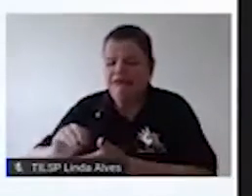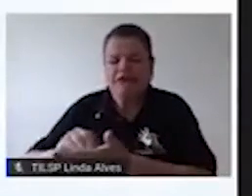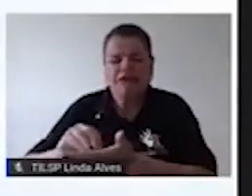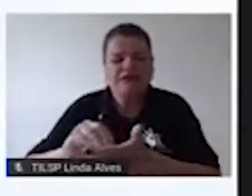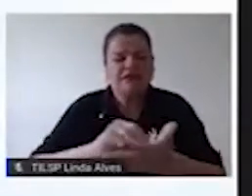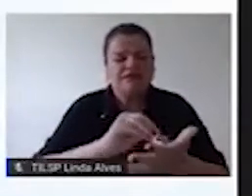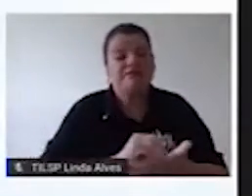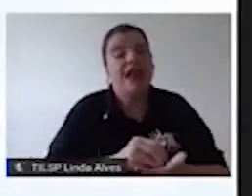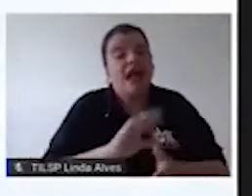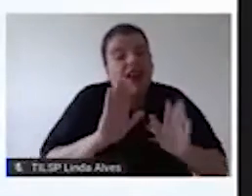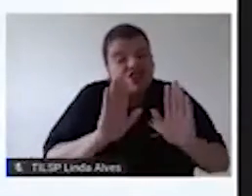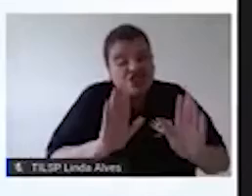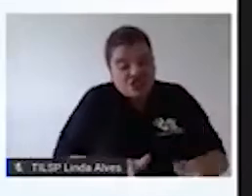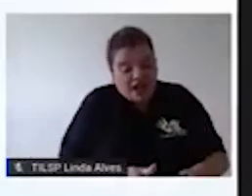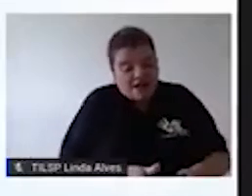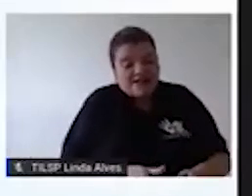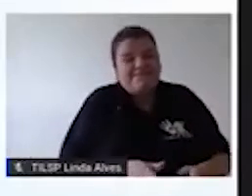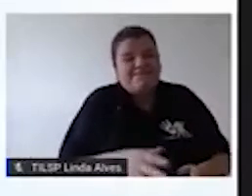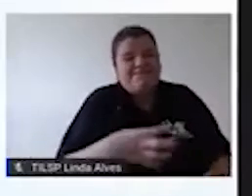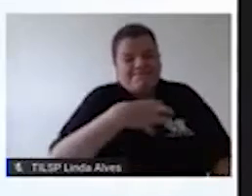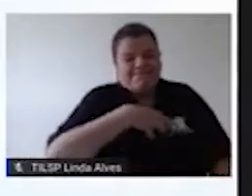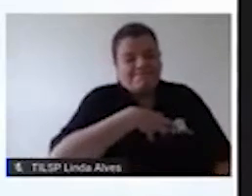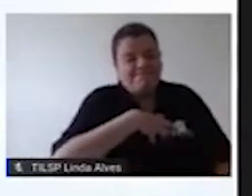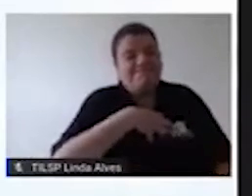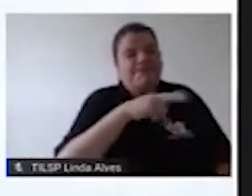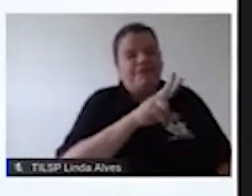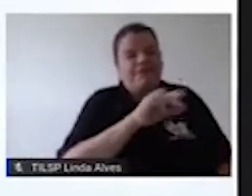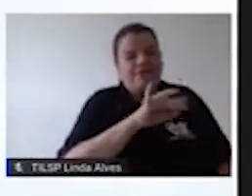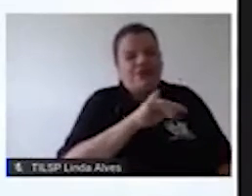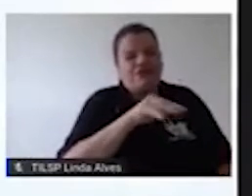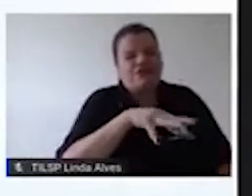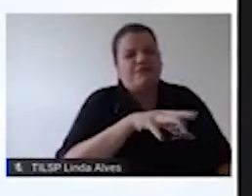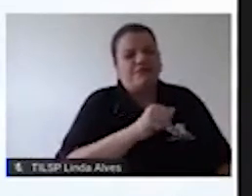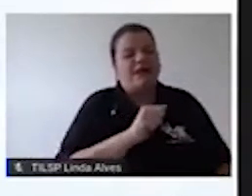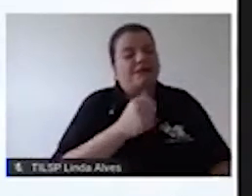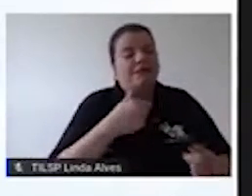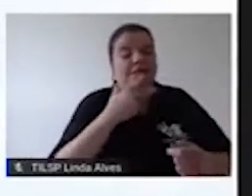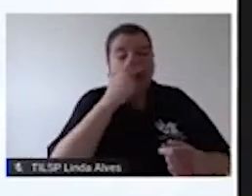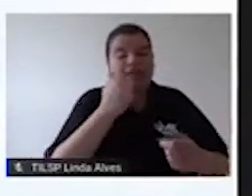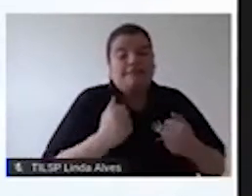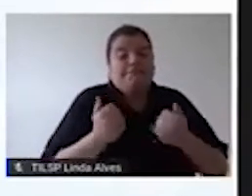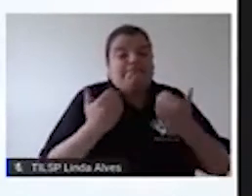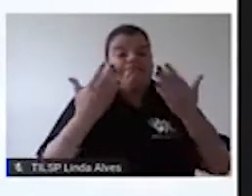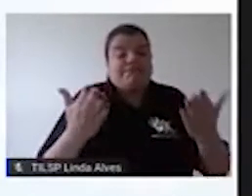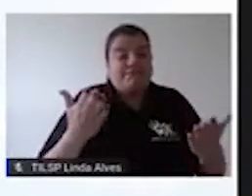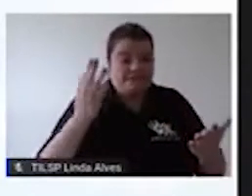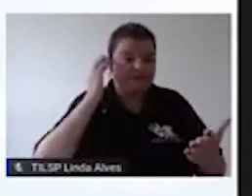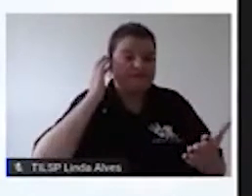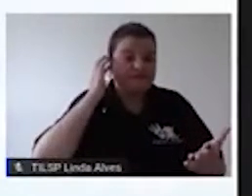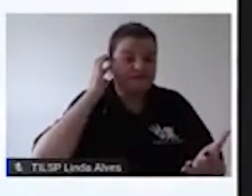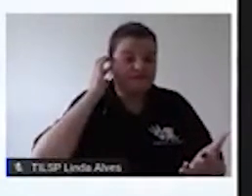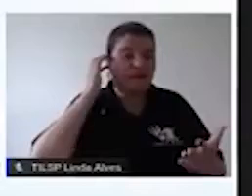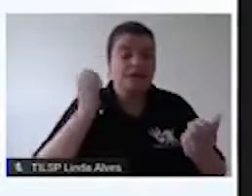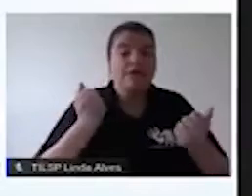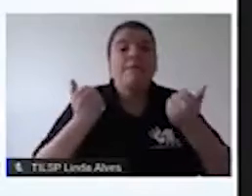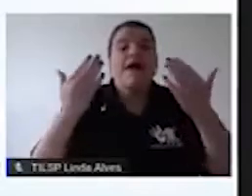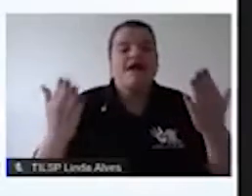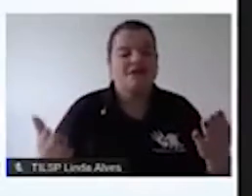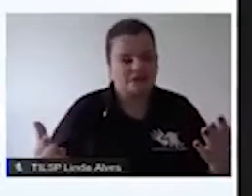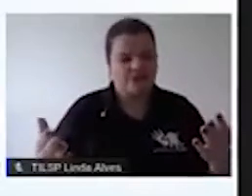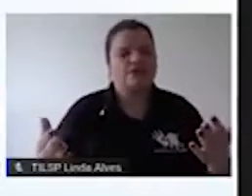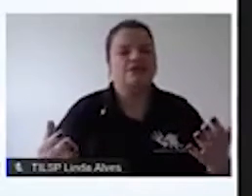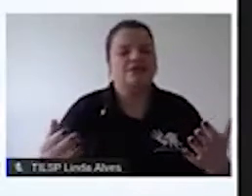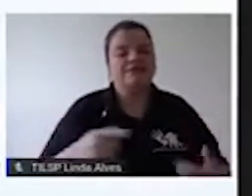é vítima, né, ela fica muito mais exposta. E vamos dizer, são